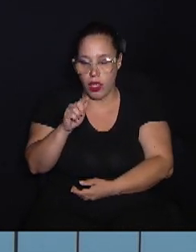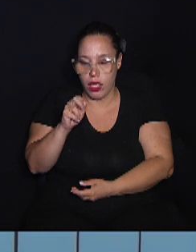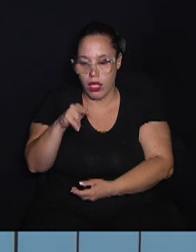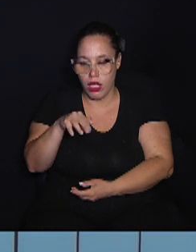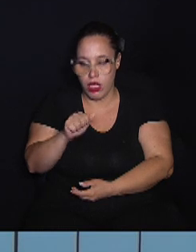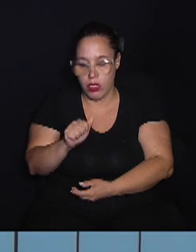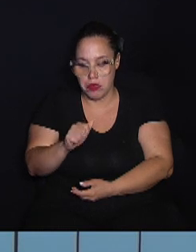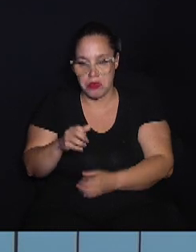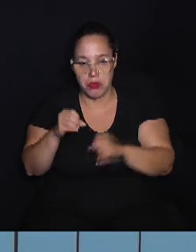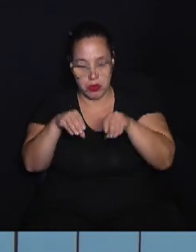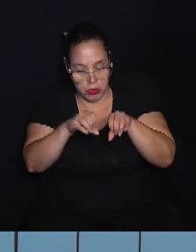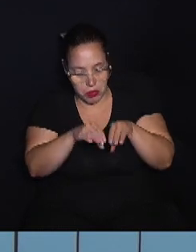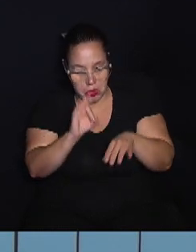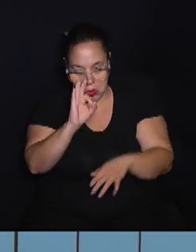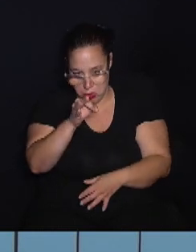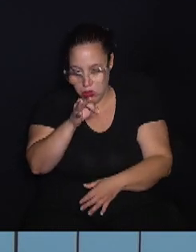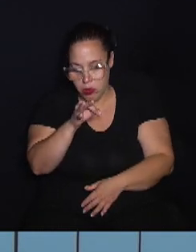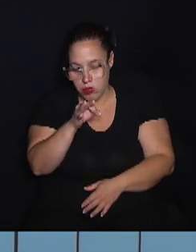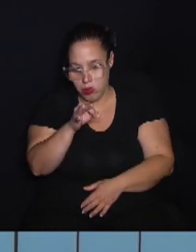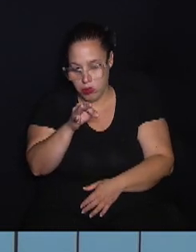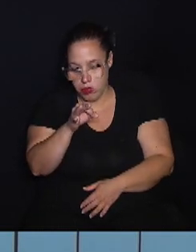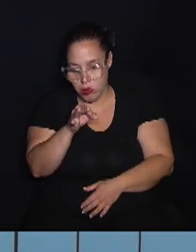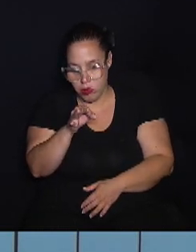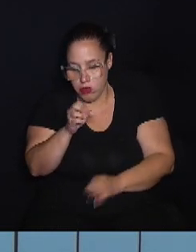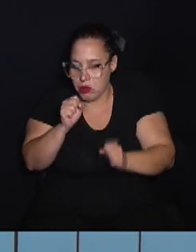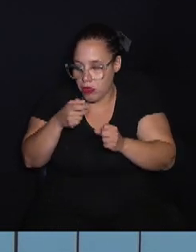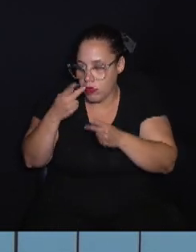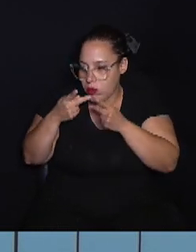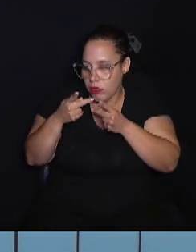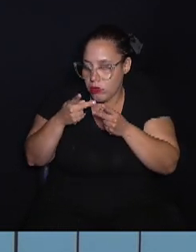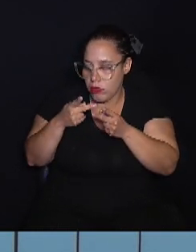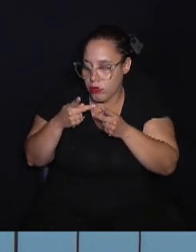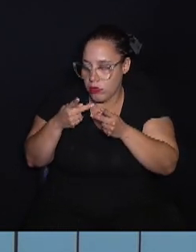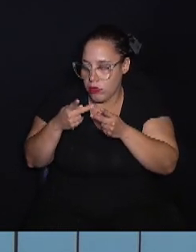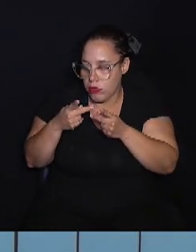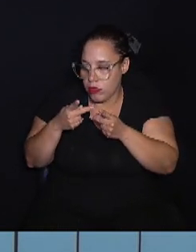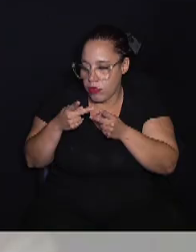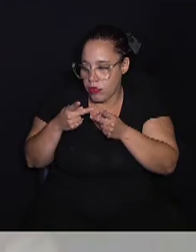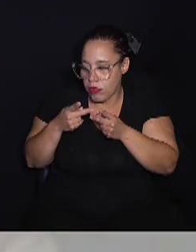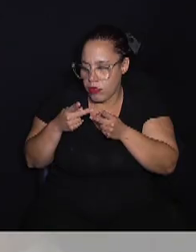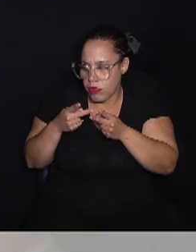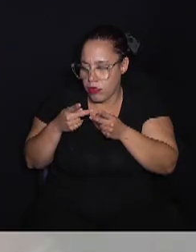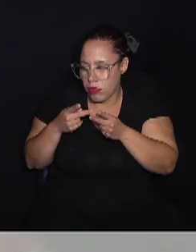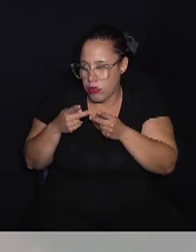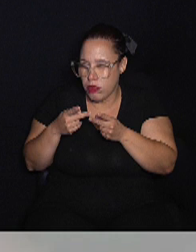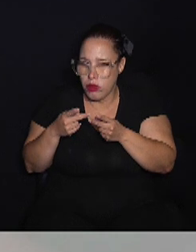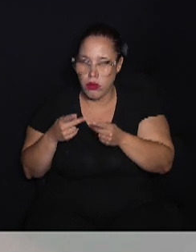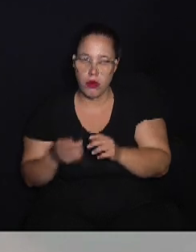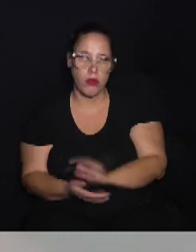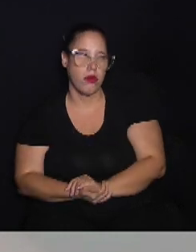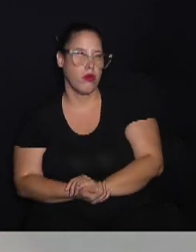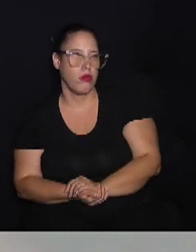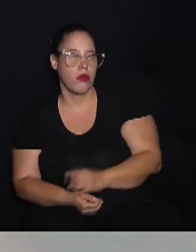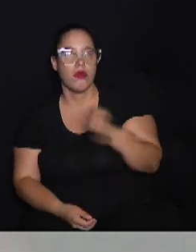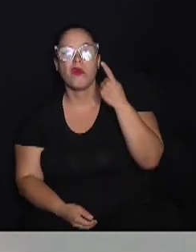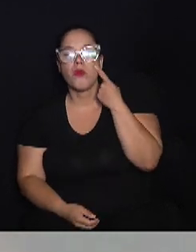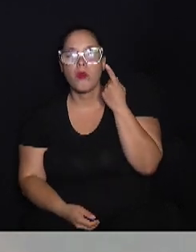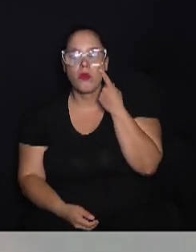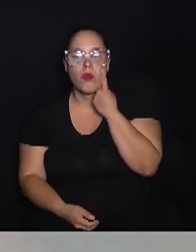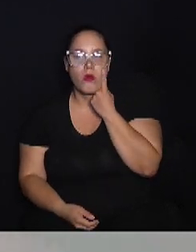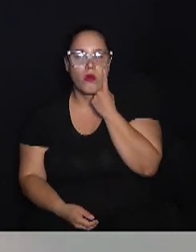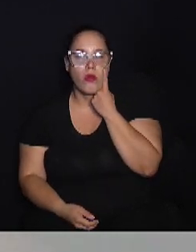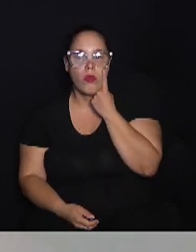seria a orientação mais ideal a gente pode dizer é de uma se a gente for olhar de uma forma